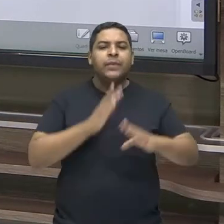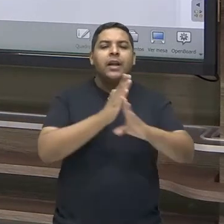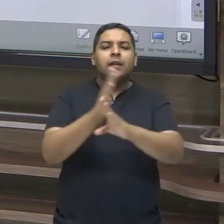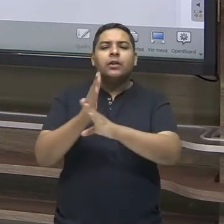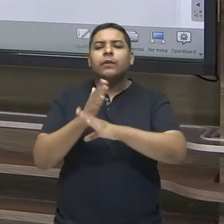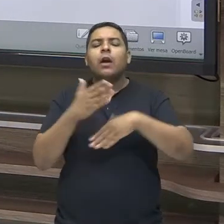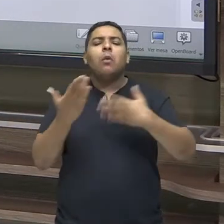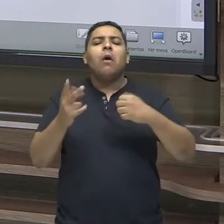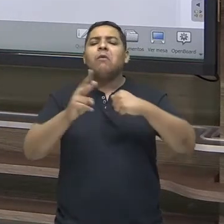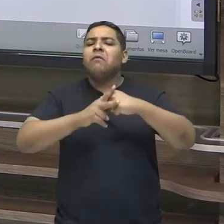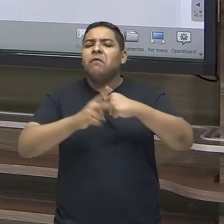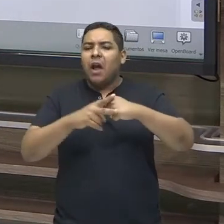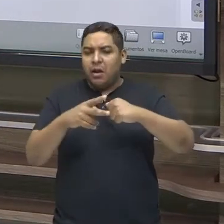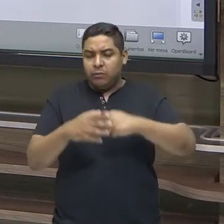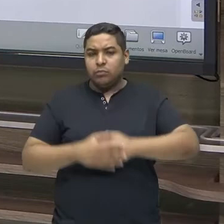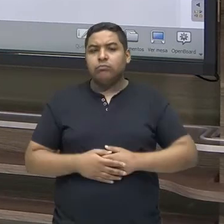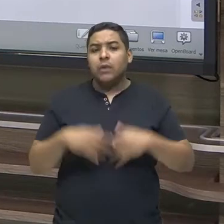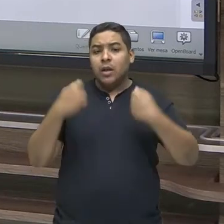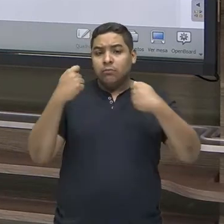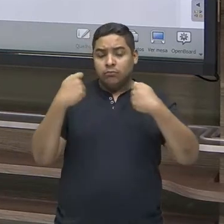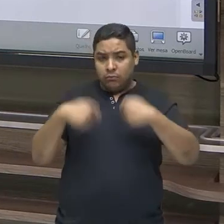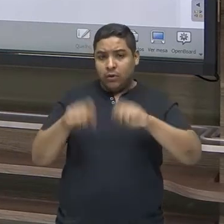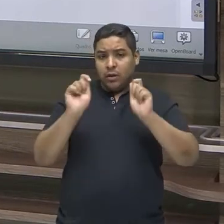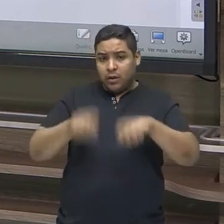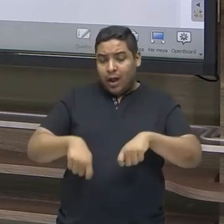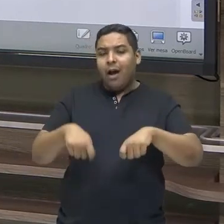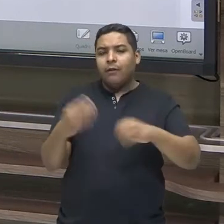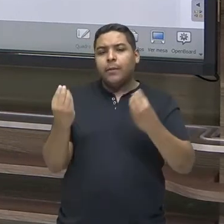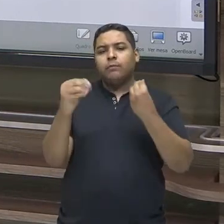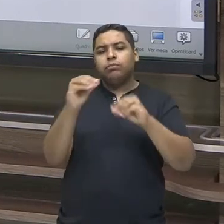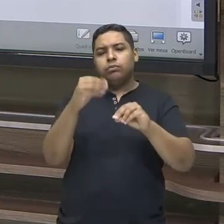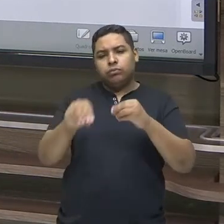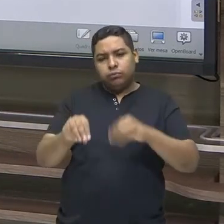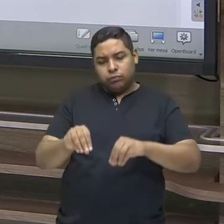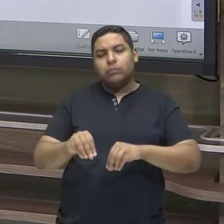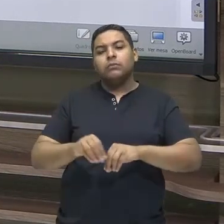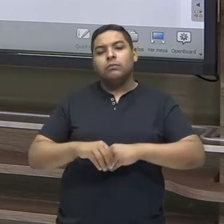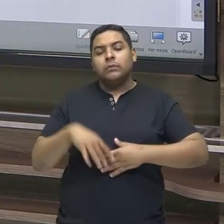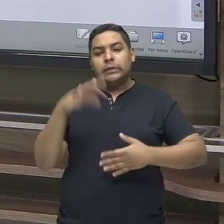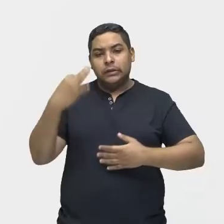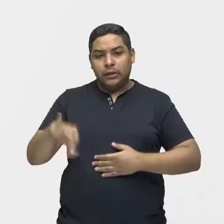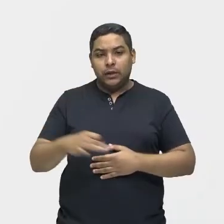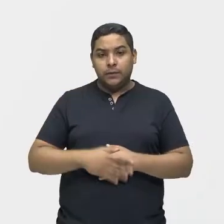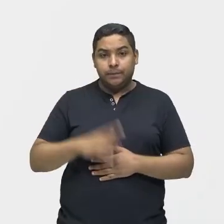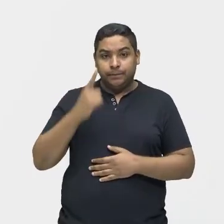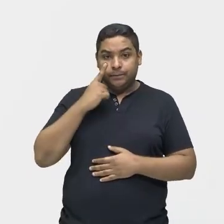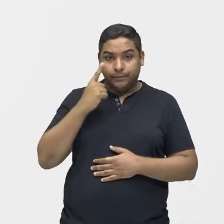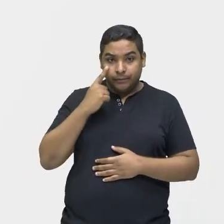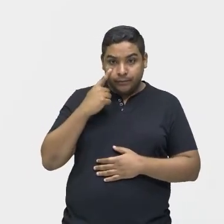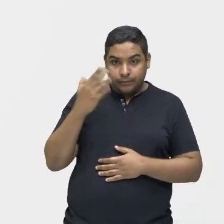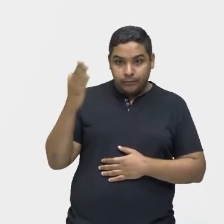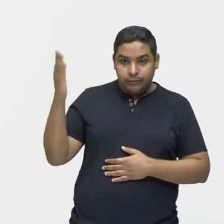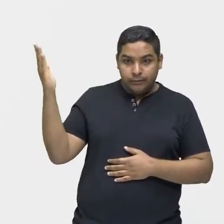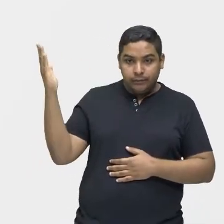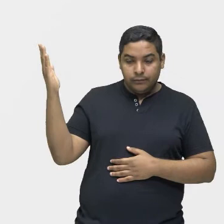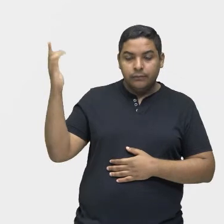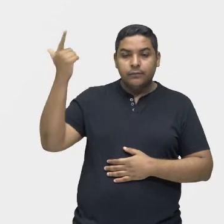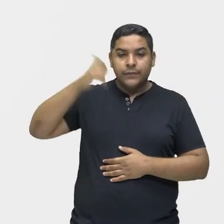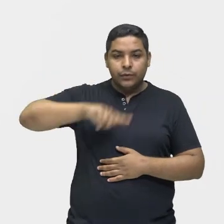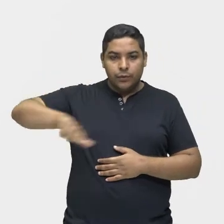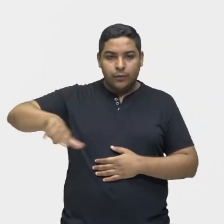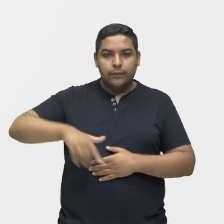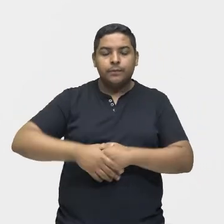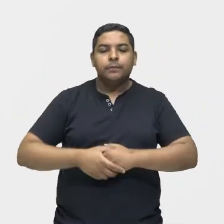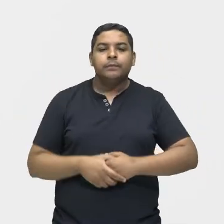verbo que deveria preencher essas lacunas corretamente, tá? Vamos olhar essa questão novamente? Olha só, então, na